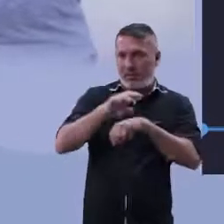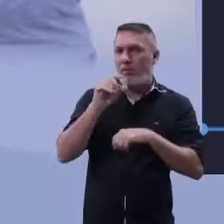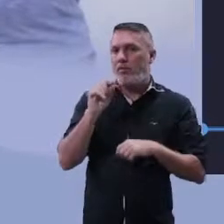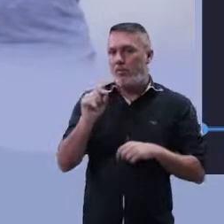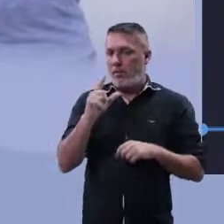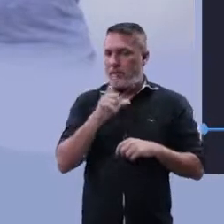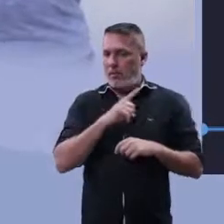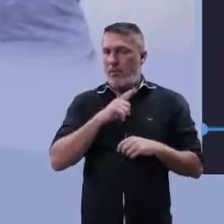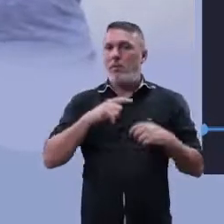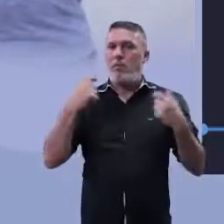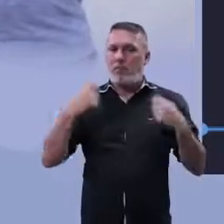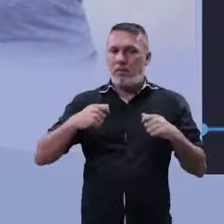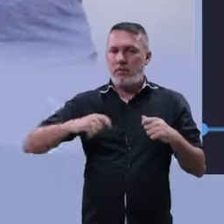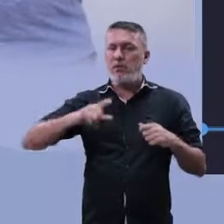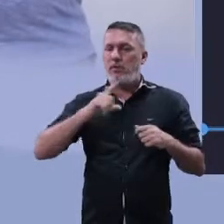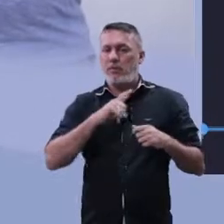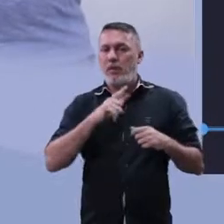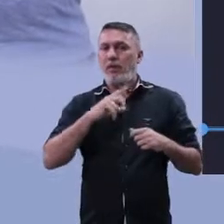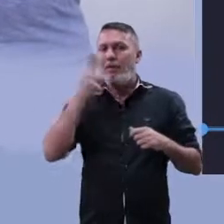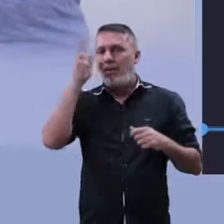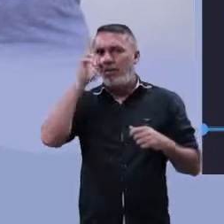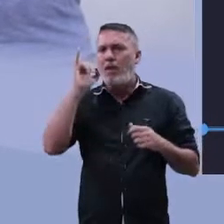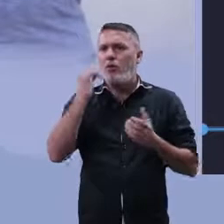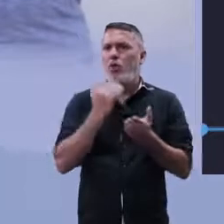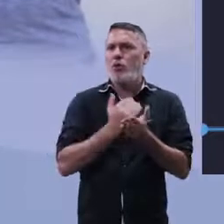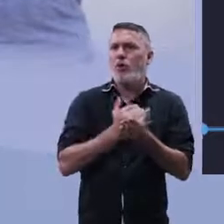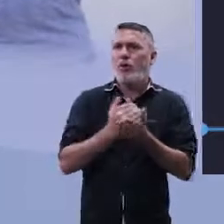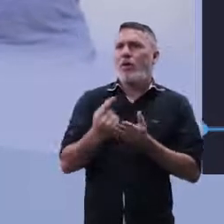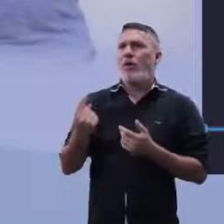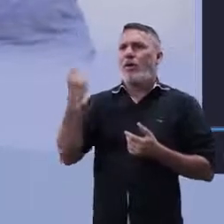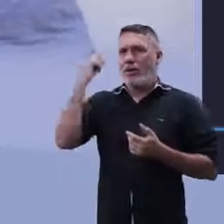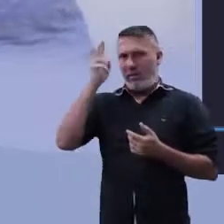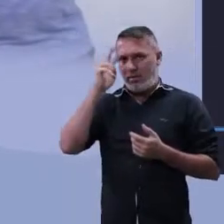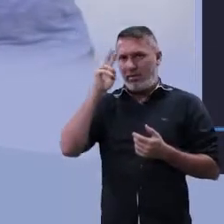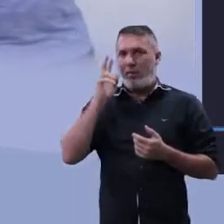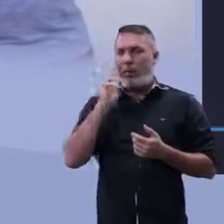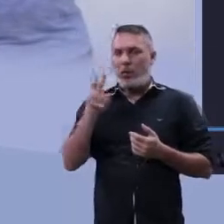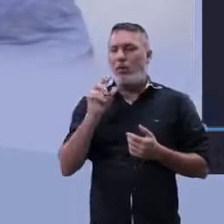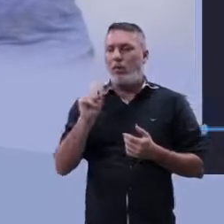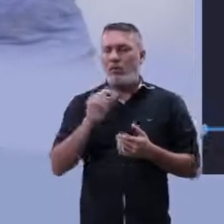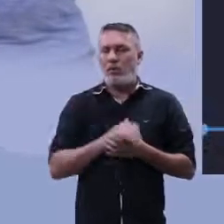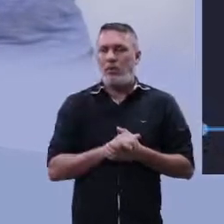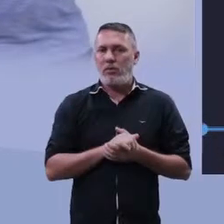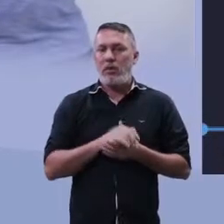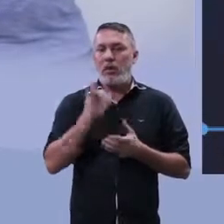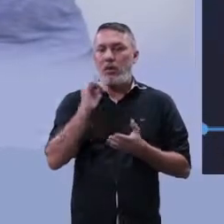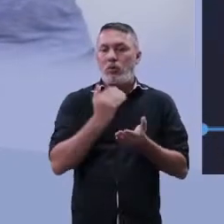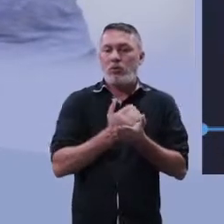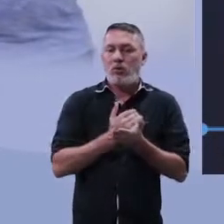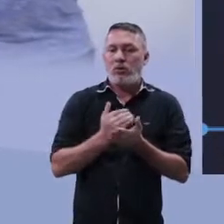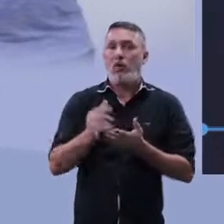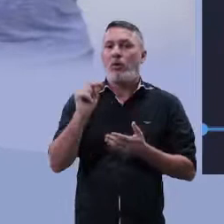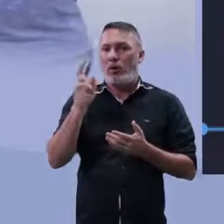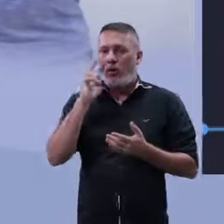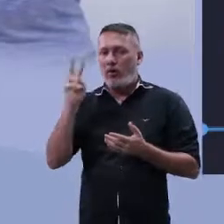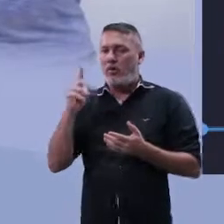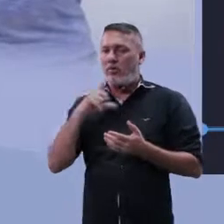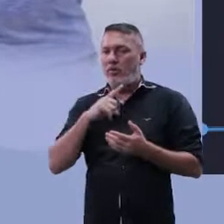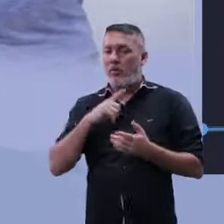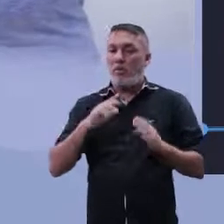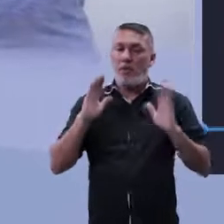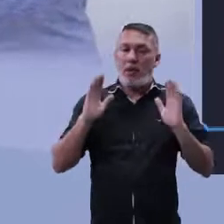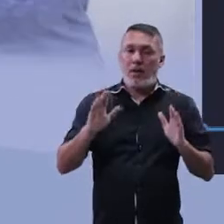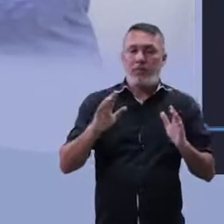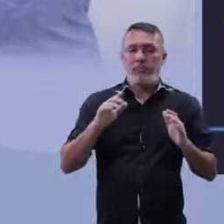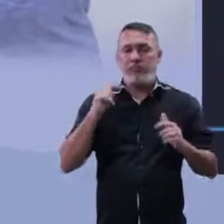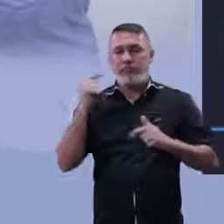falei com vocês que precisa ter uma atenção. Ele apresentou lá na introdução, vamos voltar à introdução? Ele apresentou lá na introdução, olha lá, no